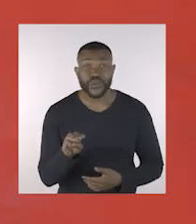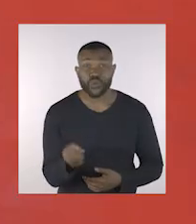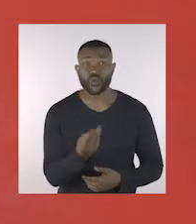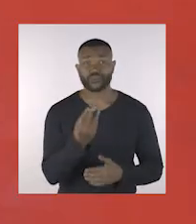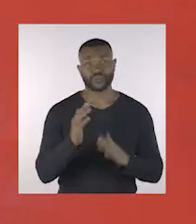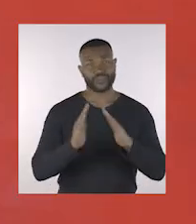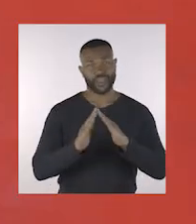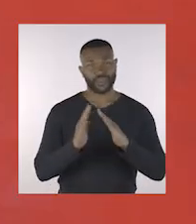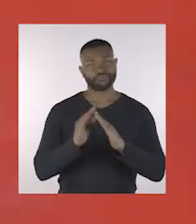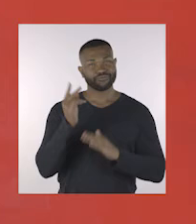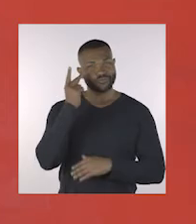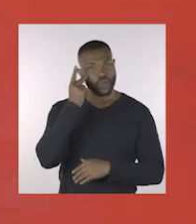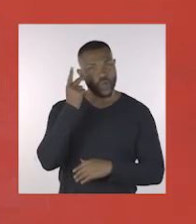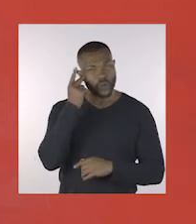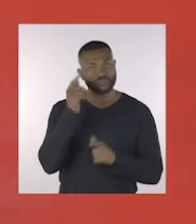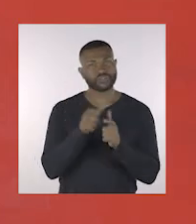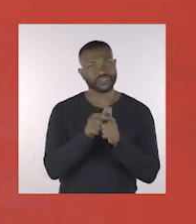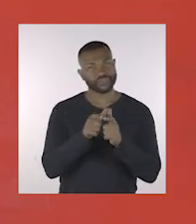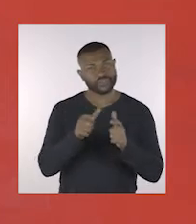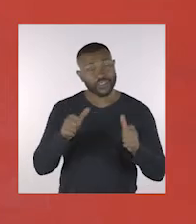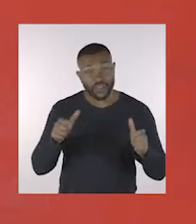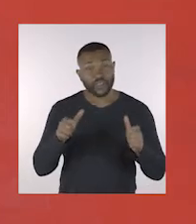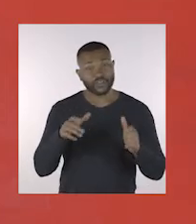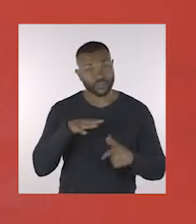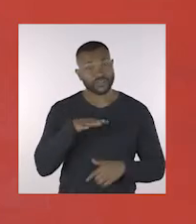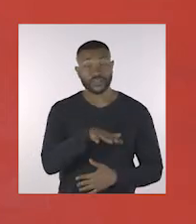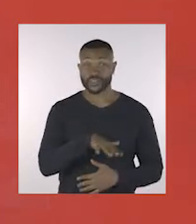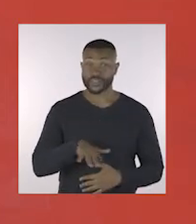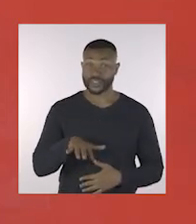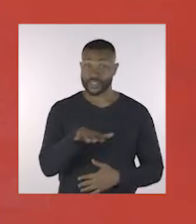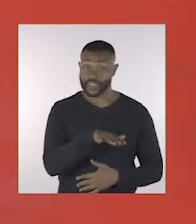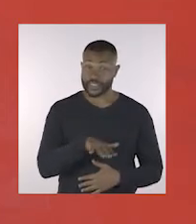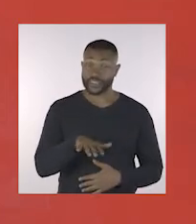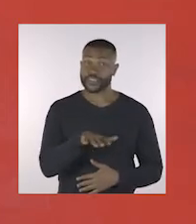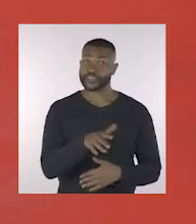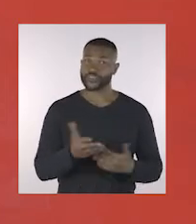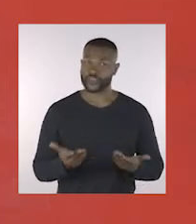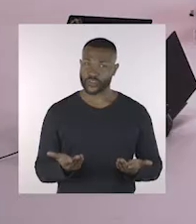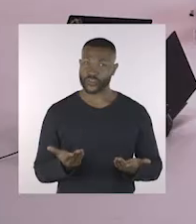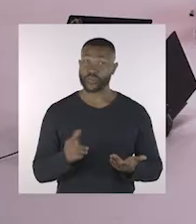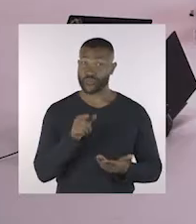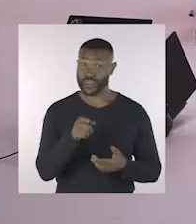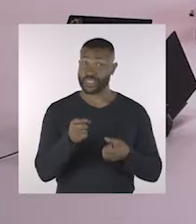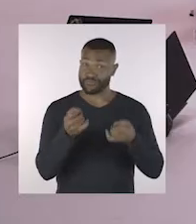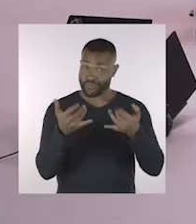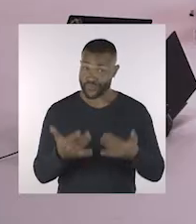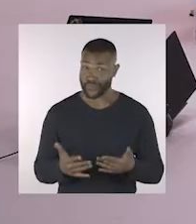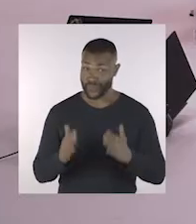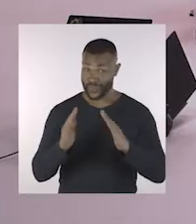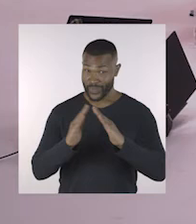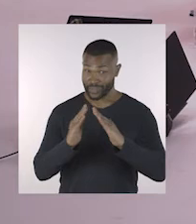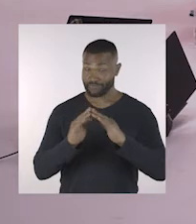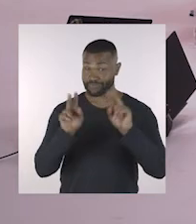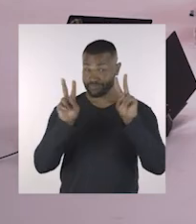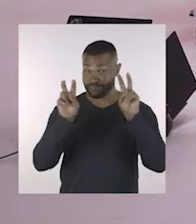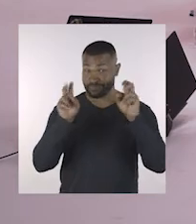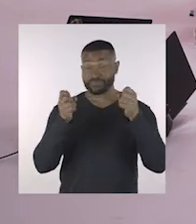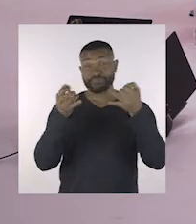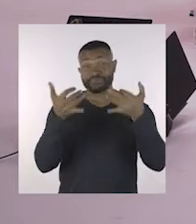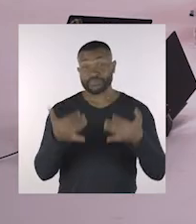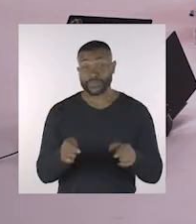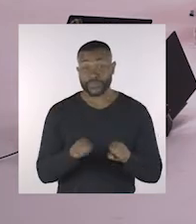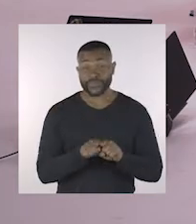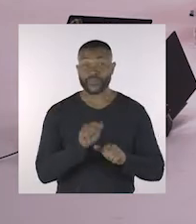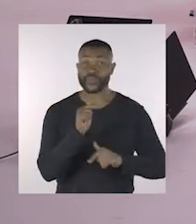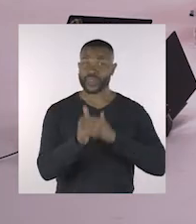mais de 2 milhões de imóveis na cidade de São Paulo é uma coisa muito grande isso na na cidade e quando você fala em moradia